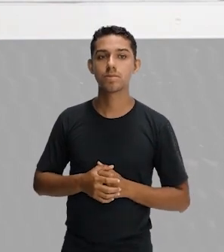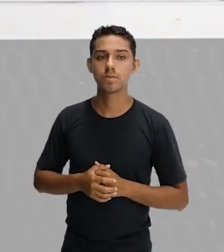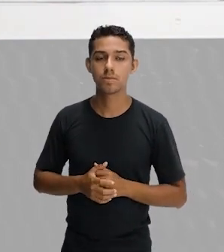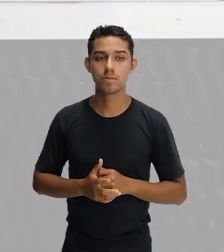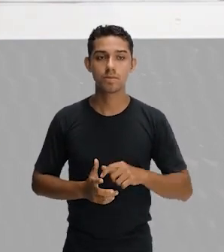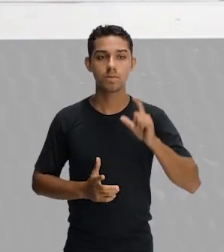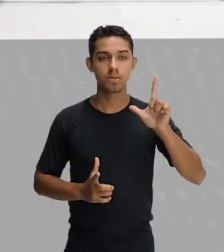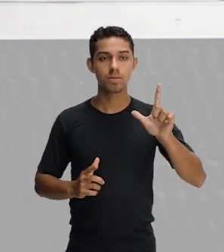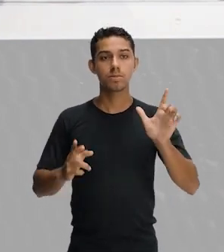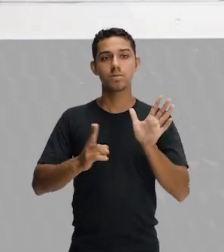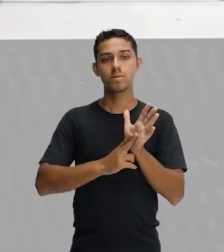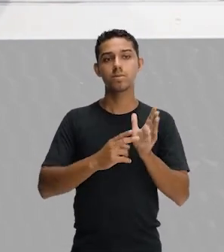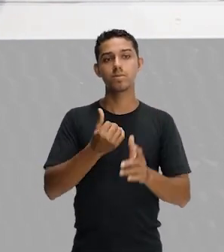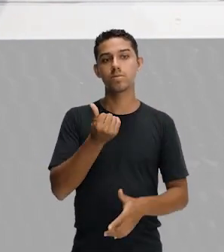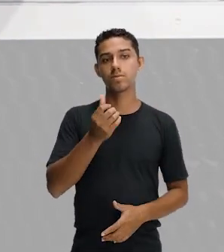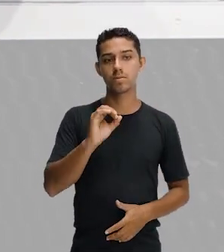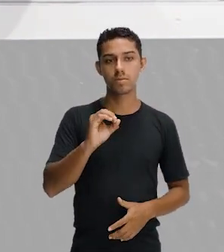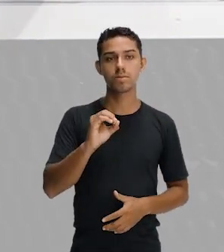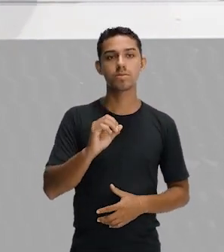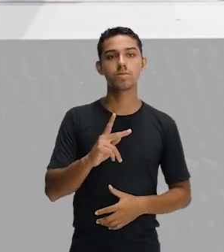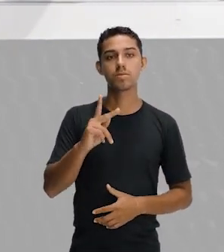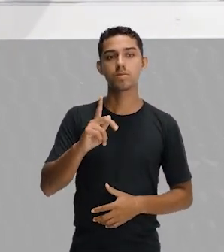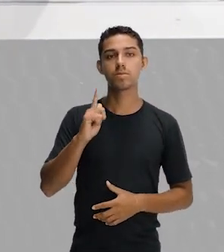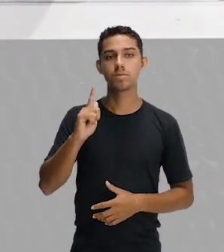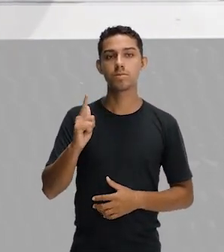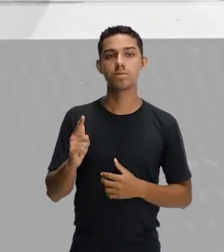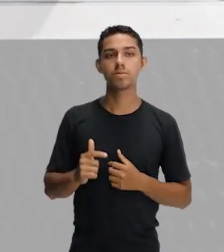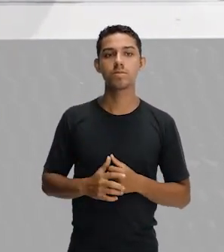a 60, ok?